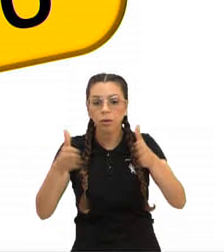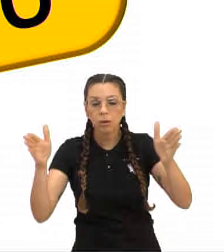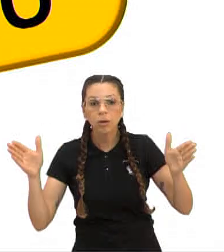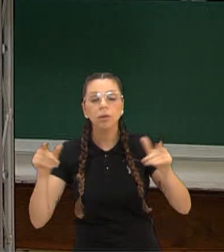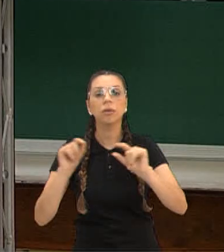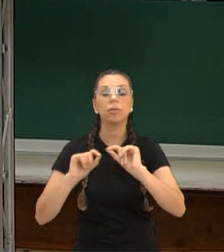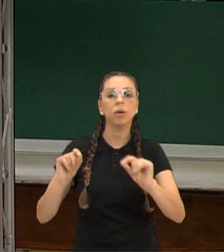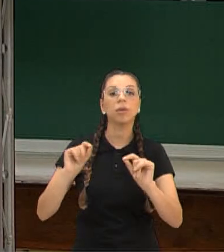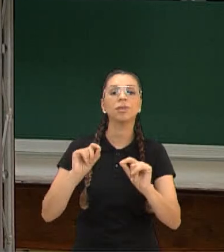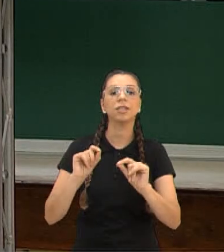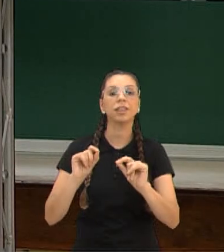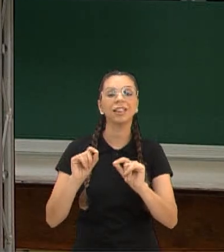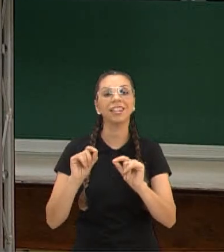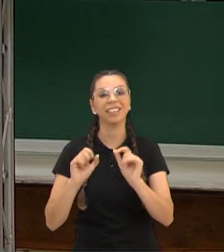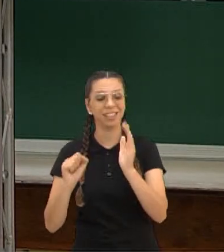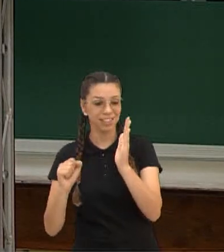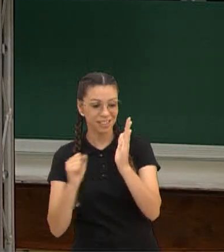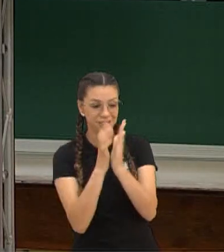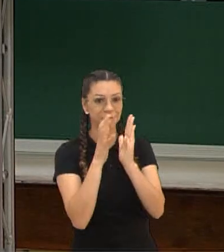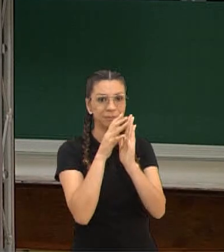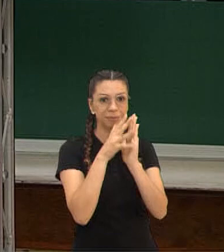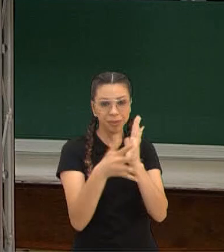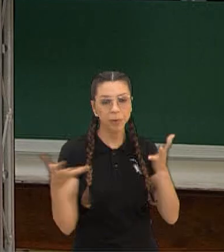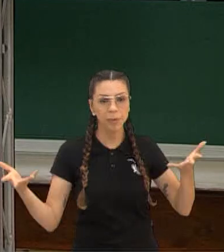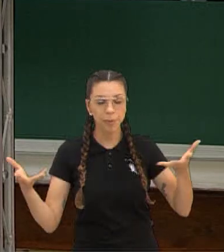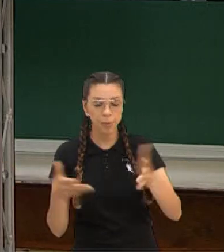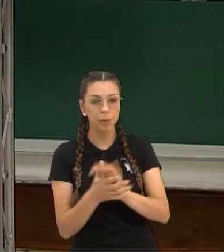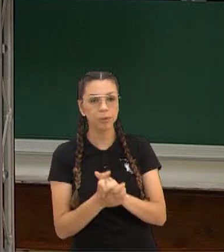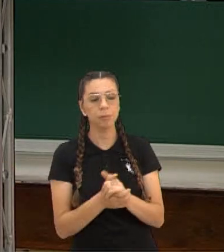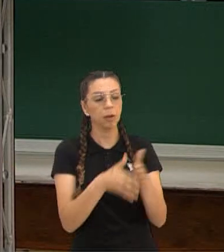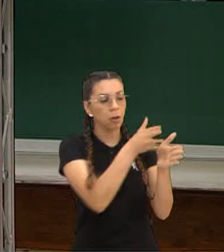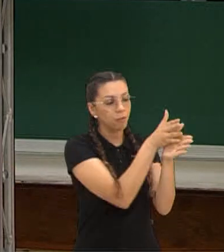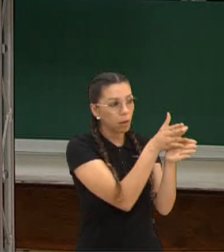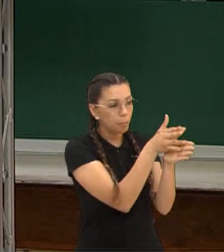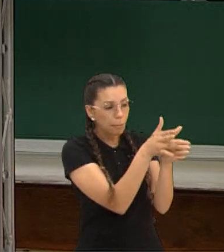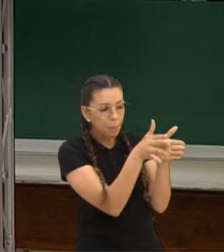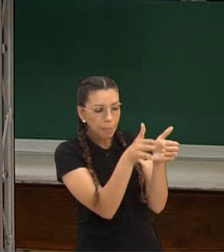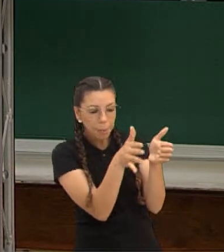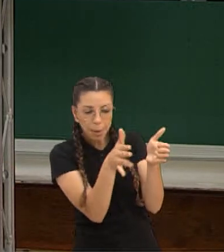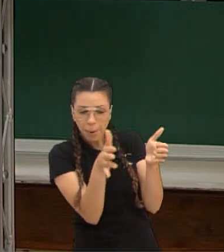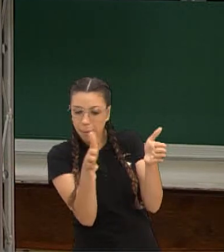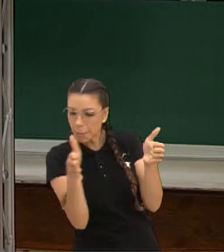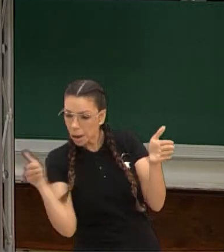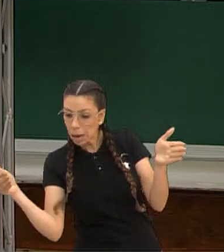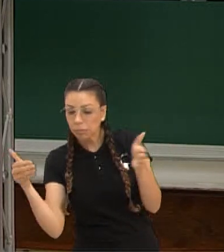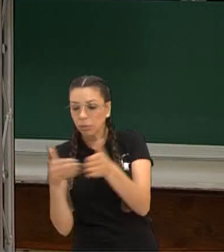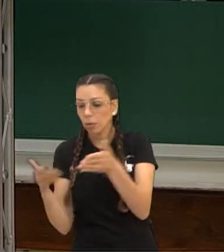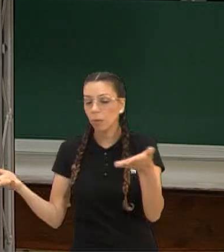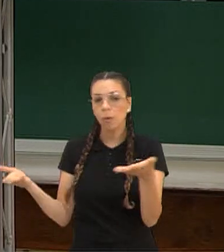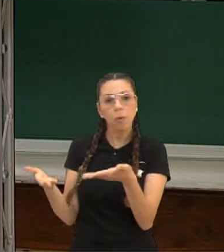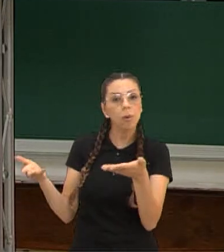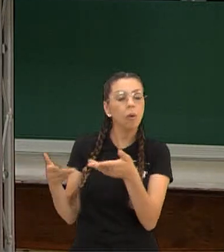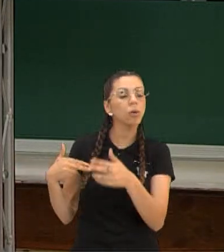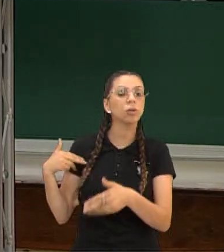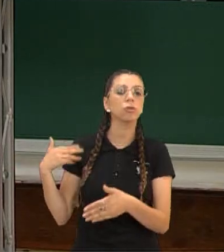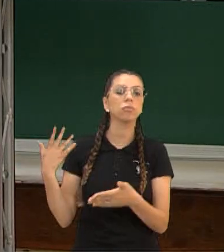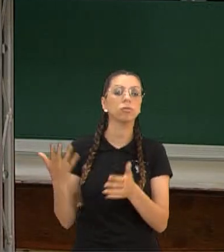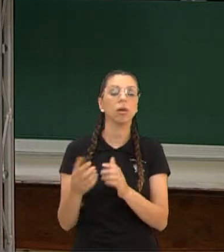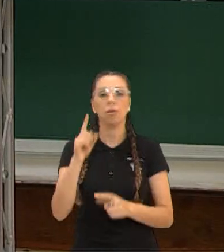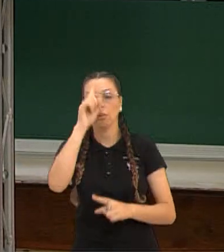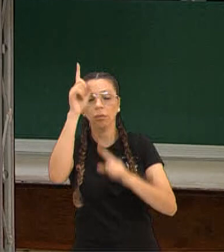nosso impressionismo de hoje. Então, todos eles procuraram alguma coisa, sanar alguma necessidade, alguma coisa.